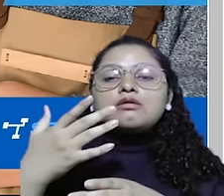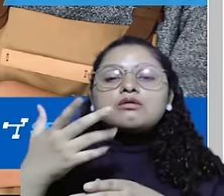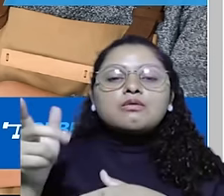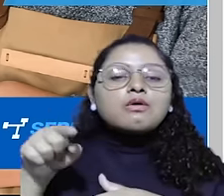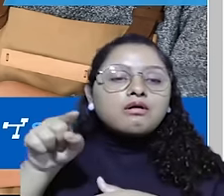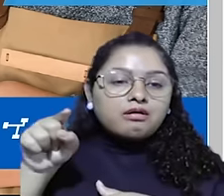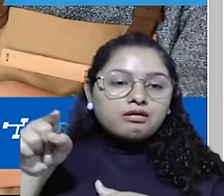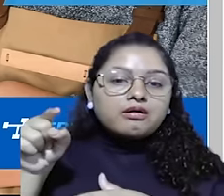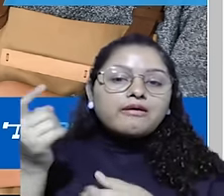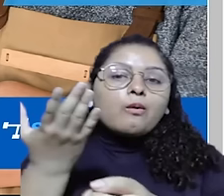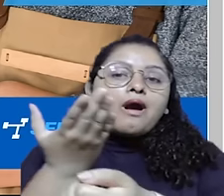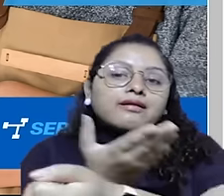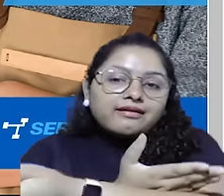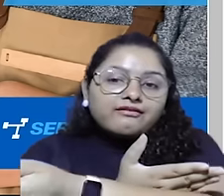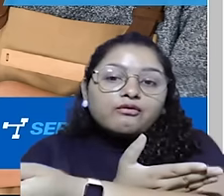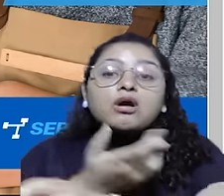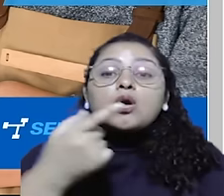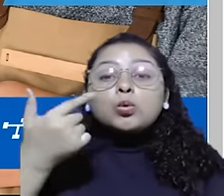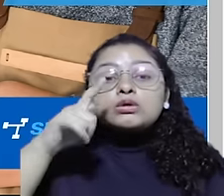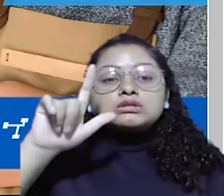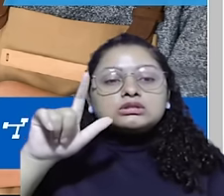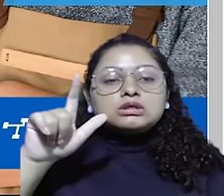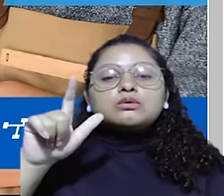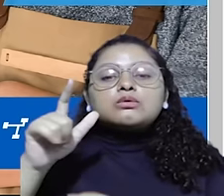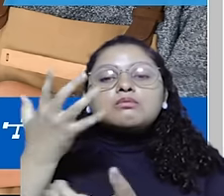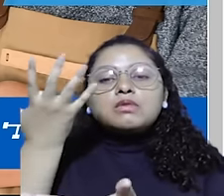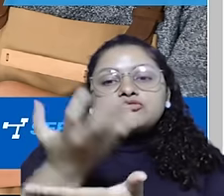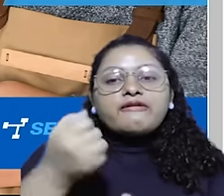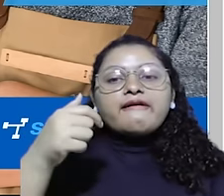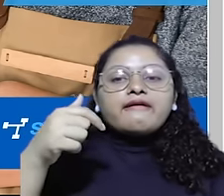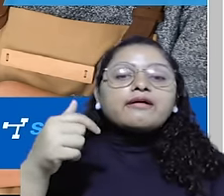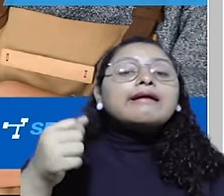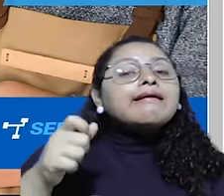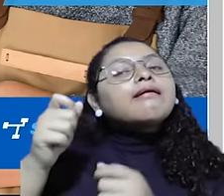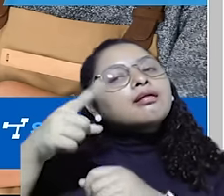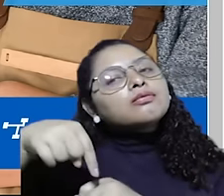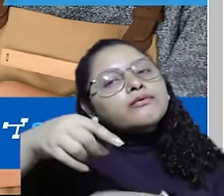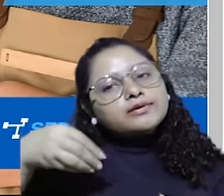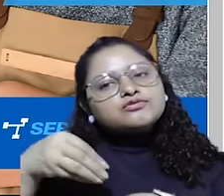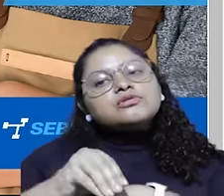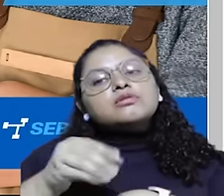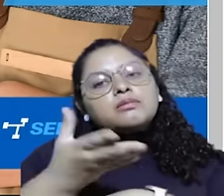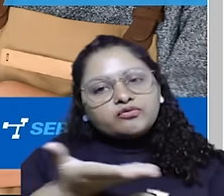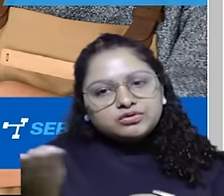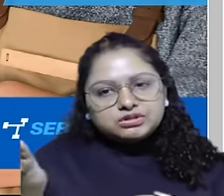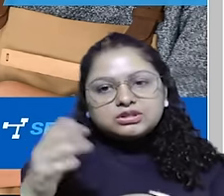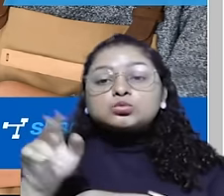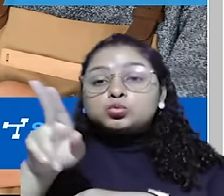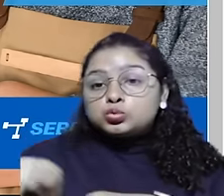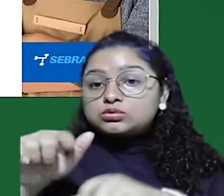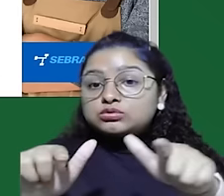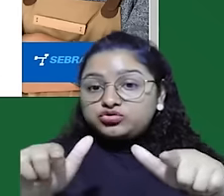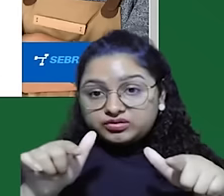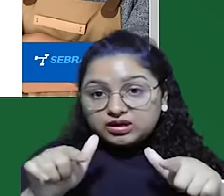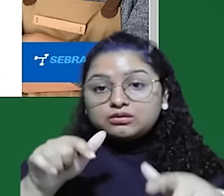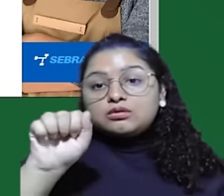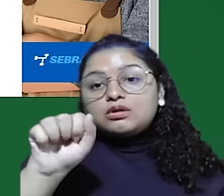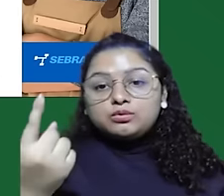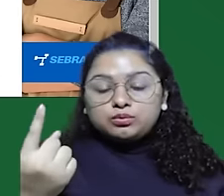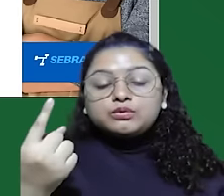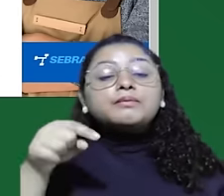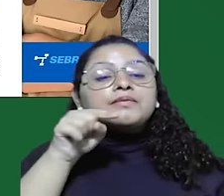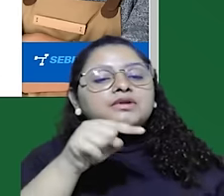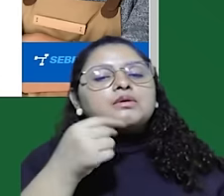esse arquivo eu consigo ter ele disponível na minha máquina e é a recomendação que a gente passa aqui utilizar o certificado a no